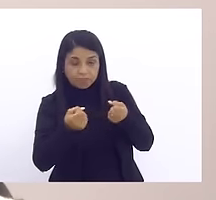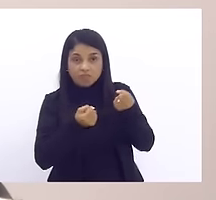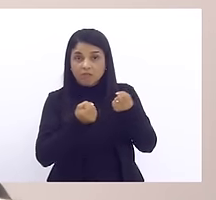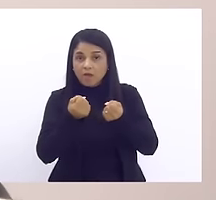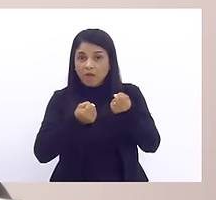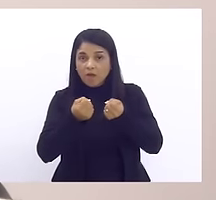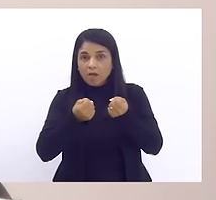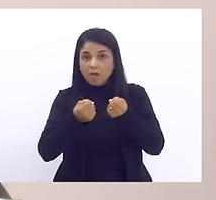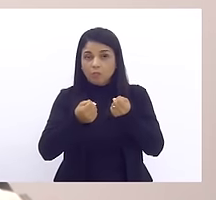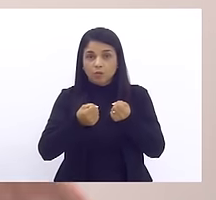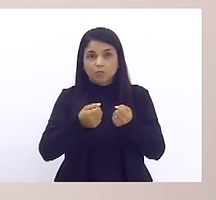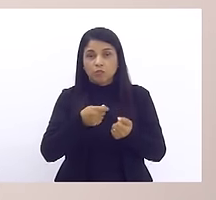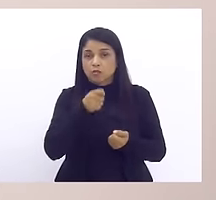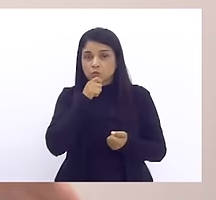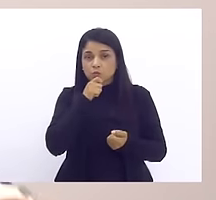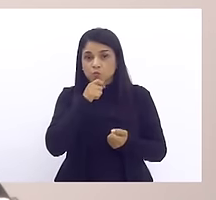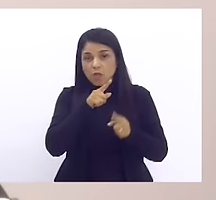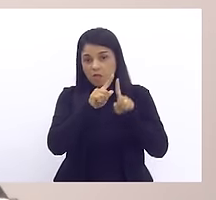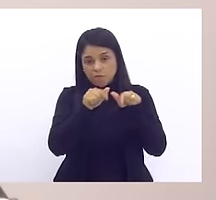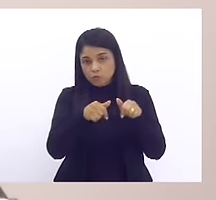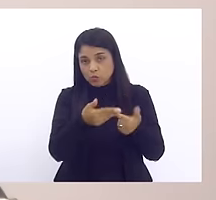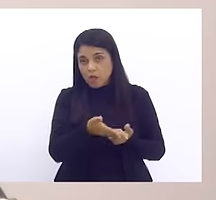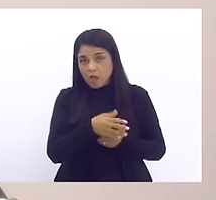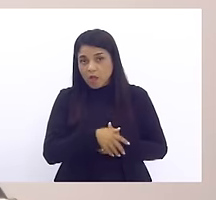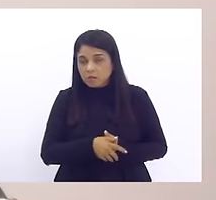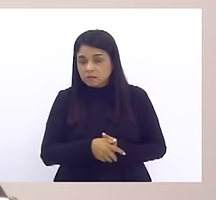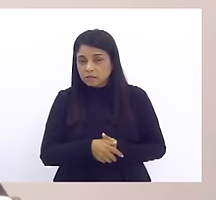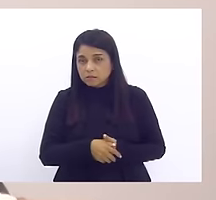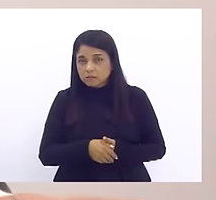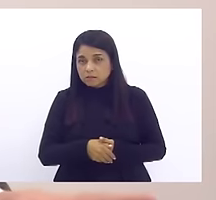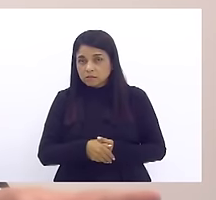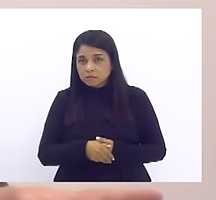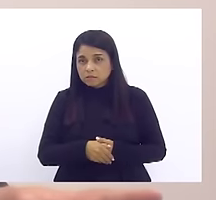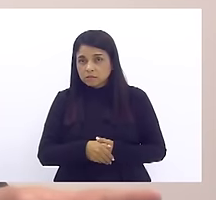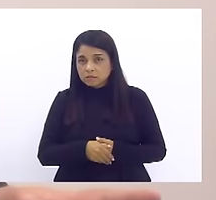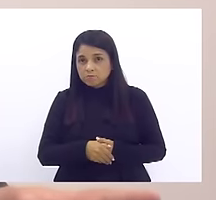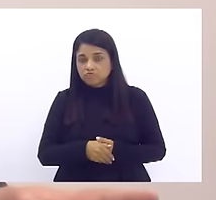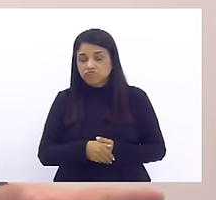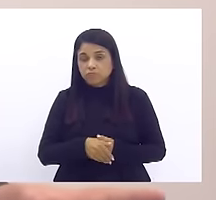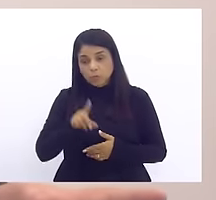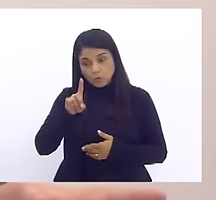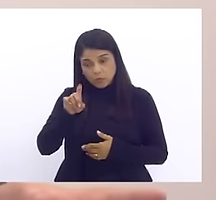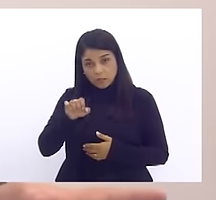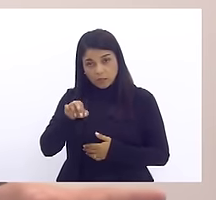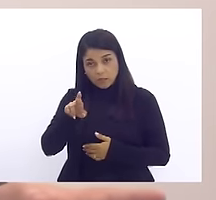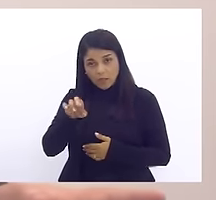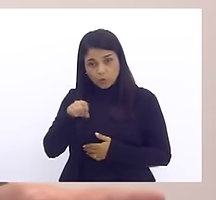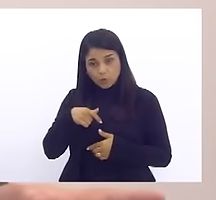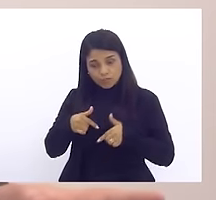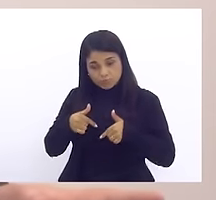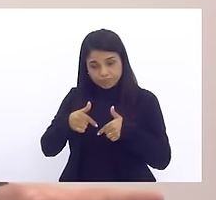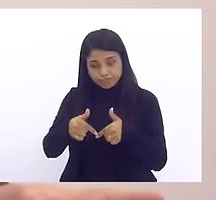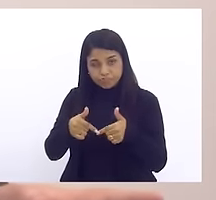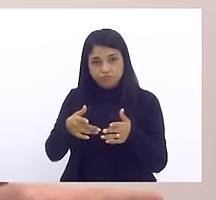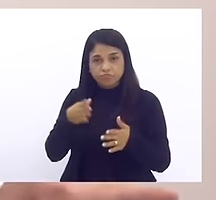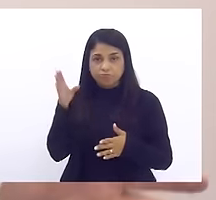necessário uma atitude para ontem do teto para ontem